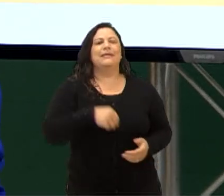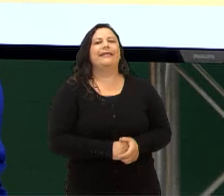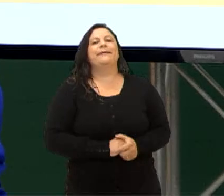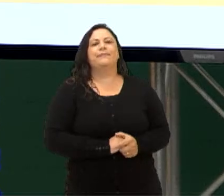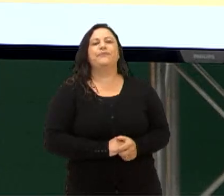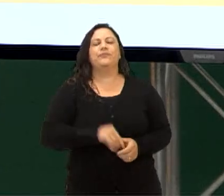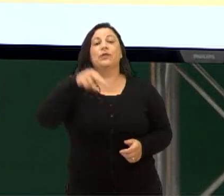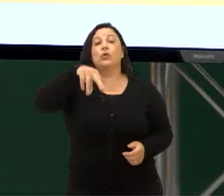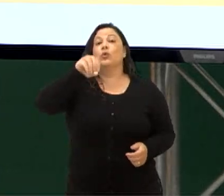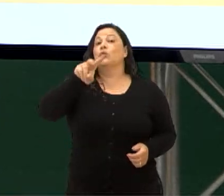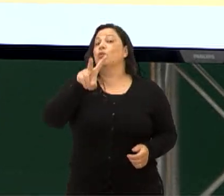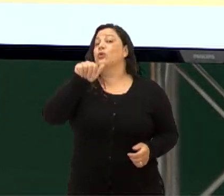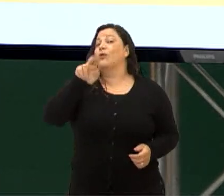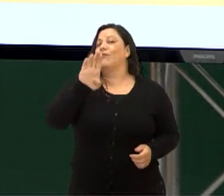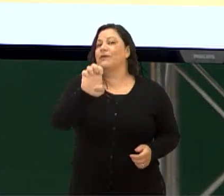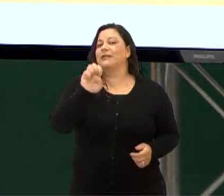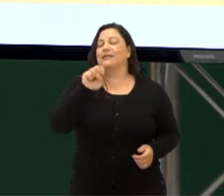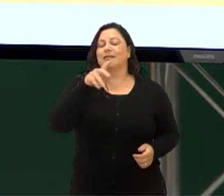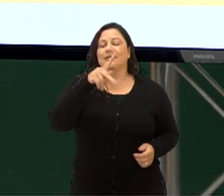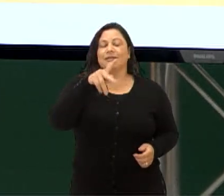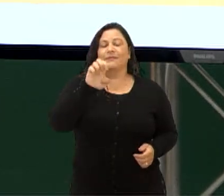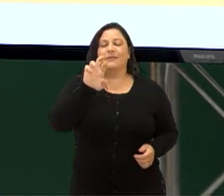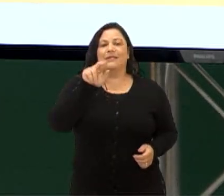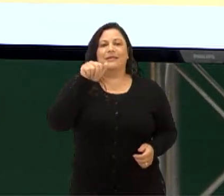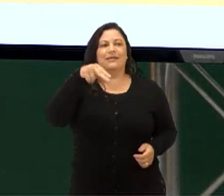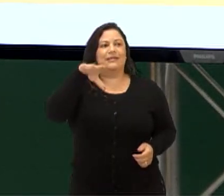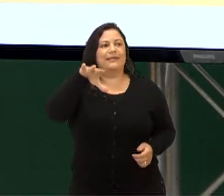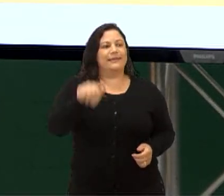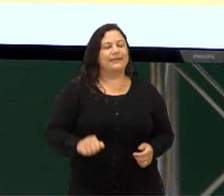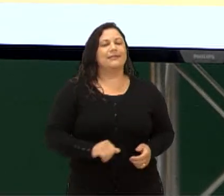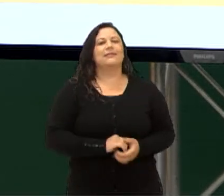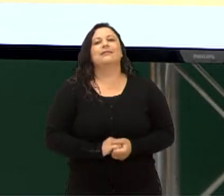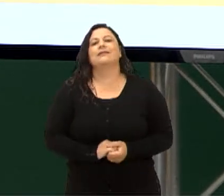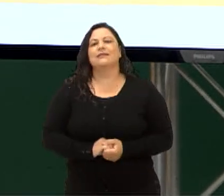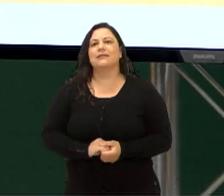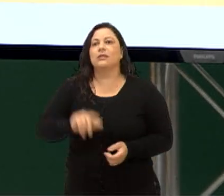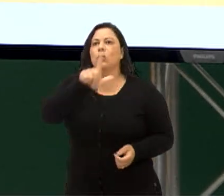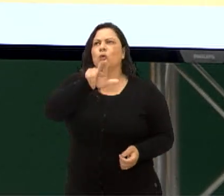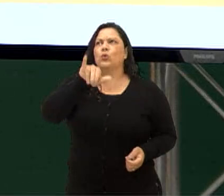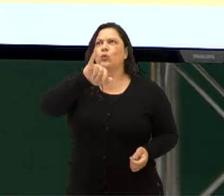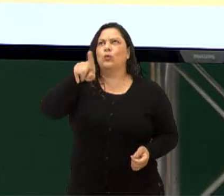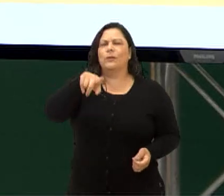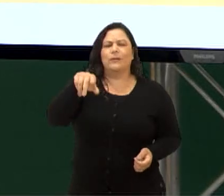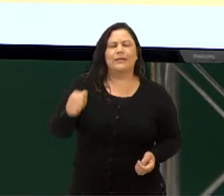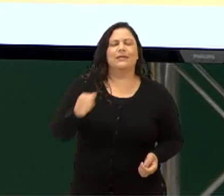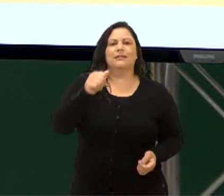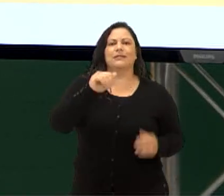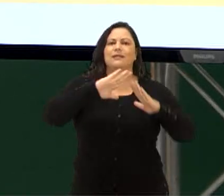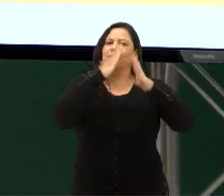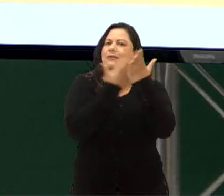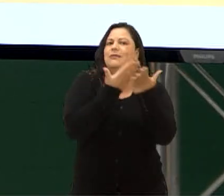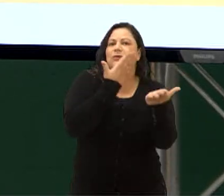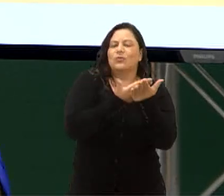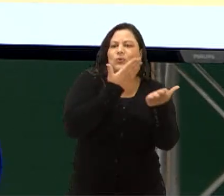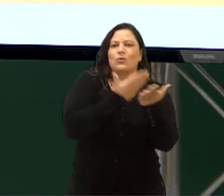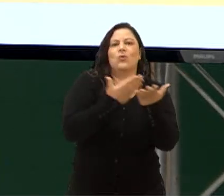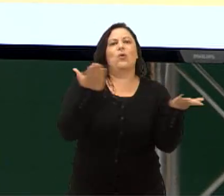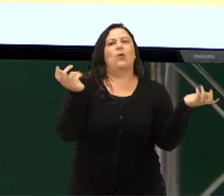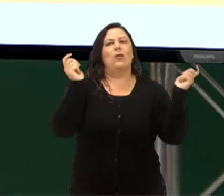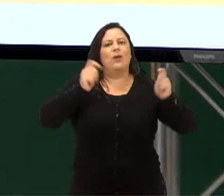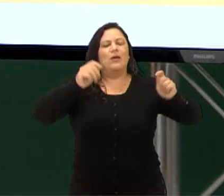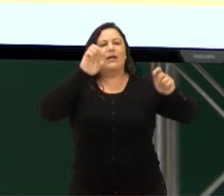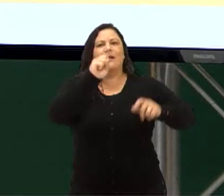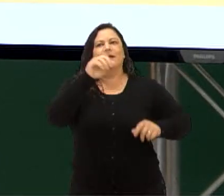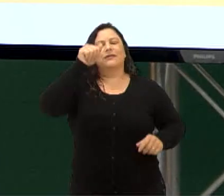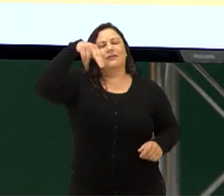Nova Esperança do Sudoeste, ali, a Luciane Schmidt. O Luiz Henrique Pereira, do Colégio Estadual Santo